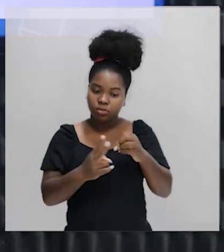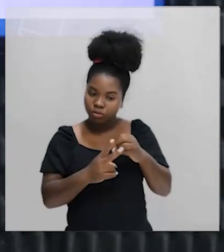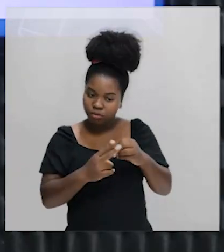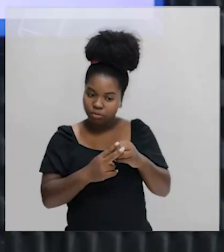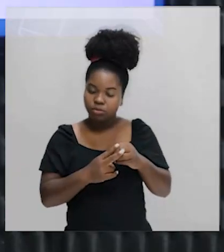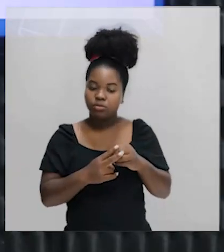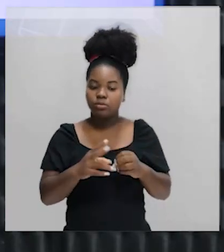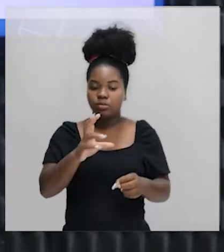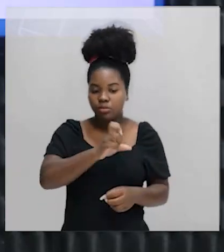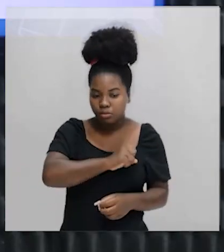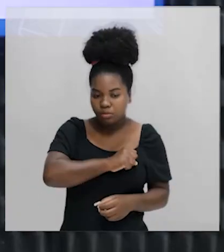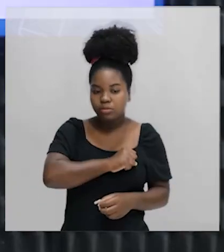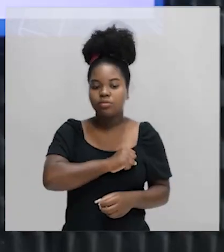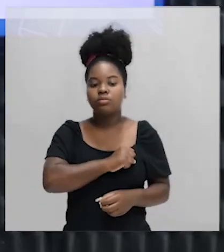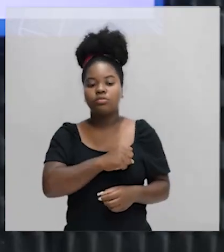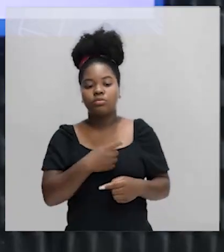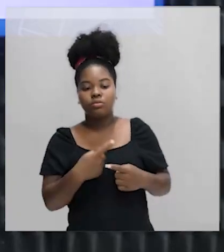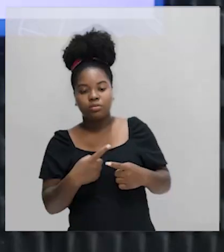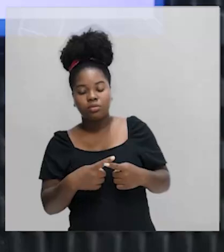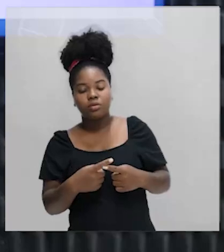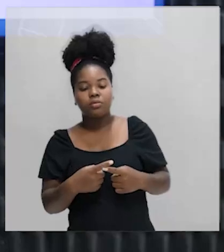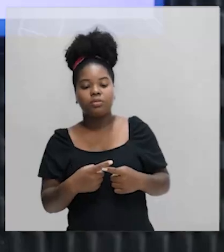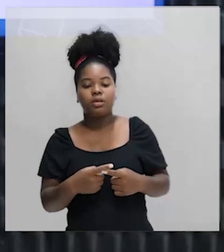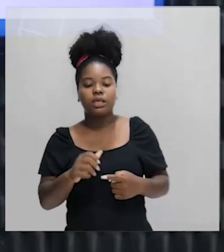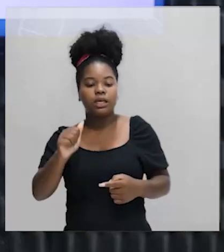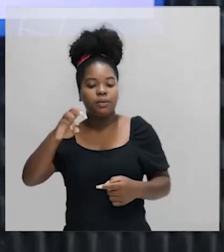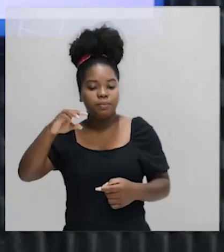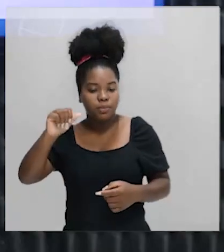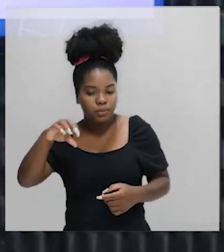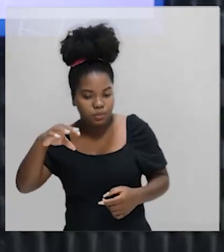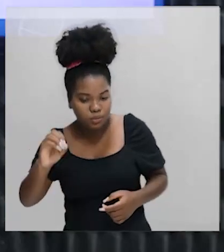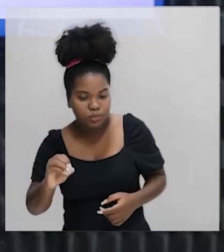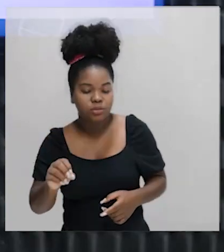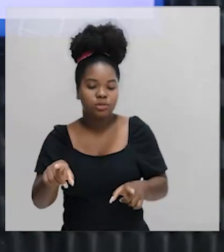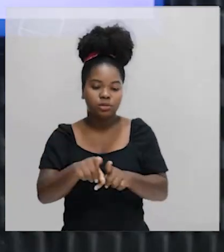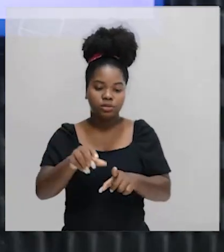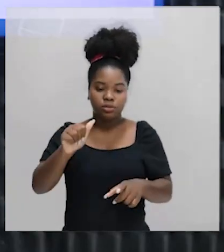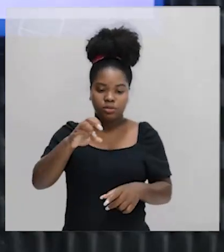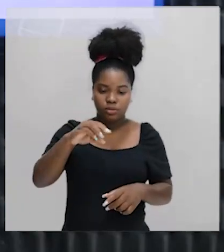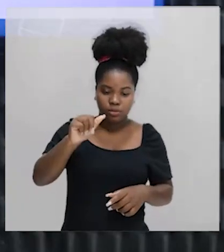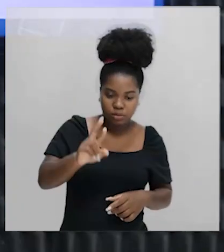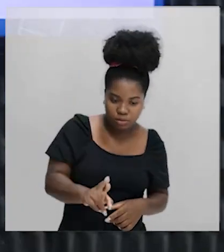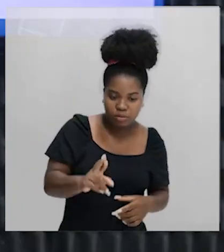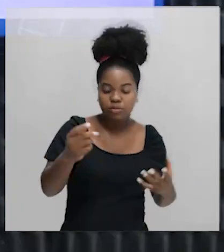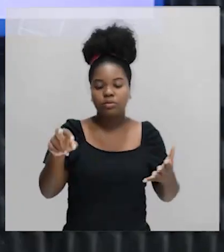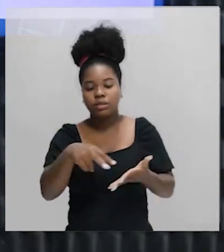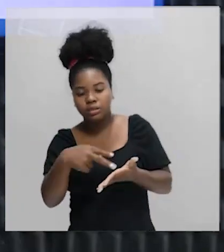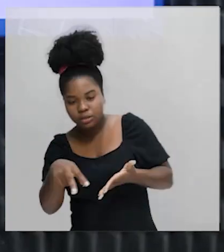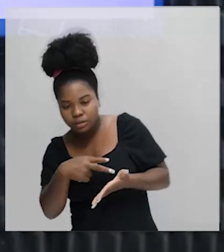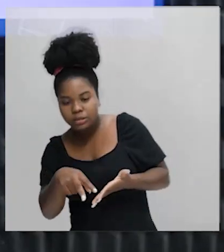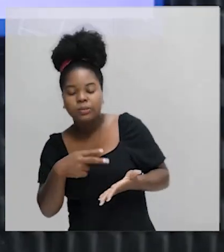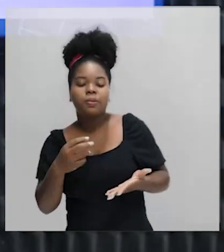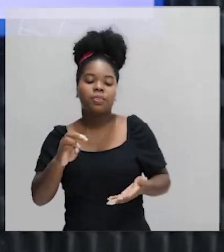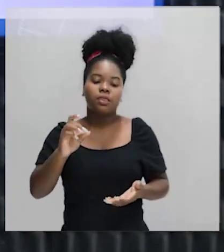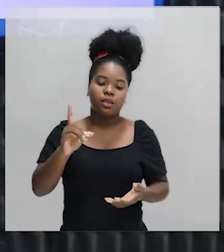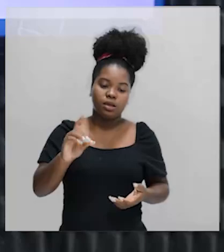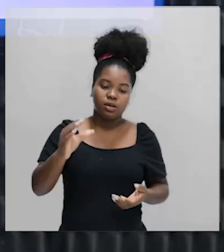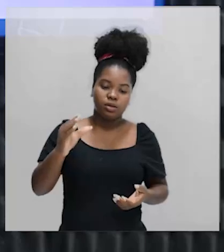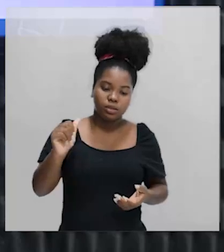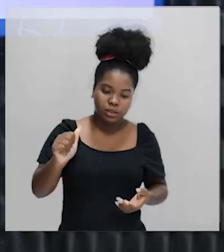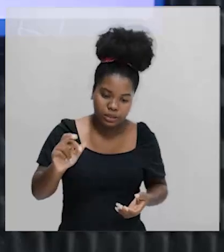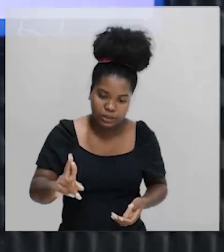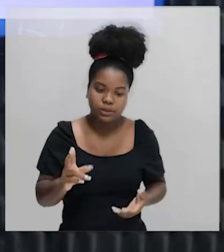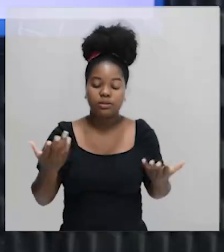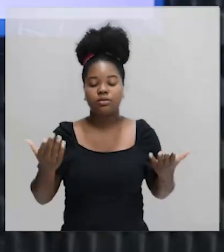Amamos, amar, escreveremos, escrever, dançávamos, dançar. Então, dá para a gente identificar